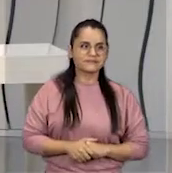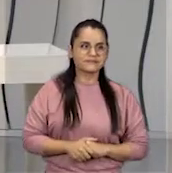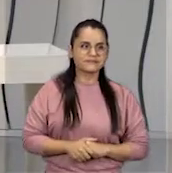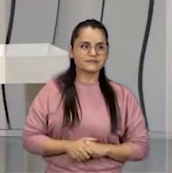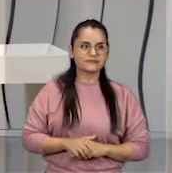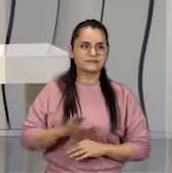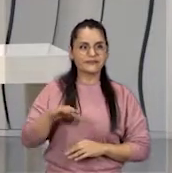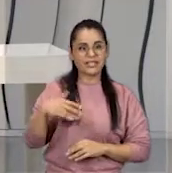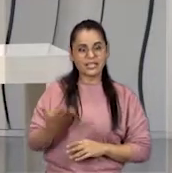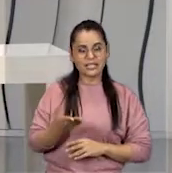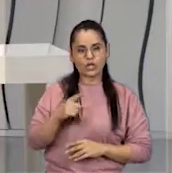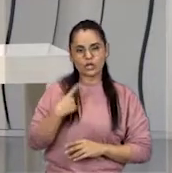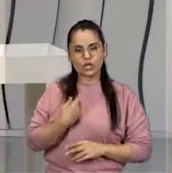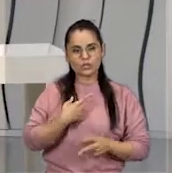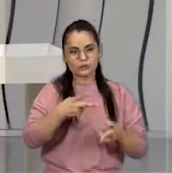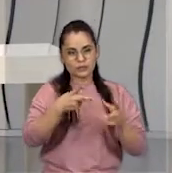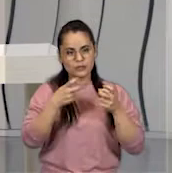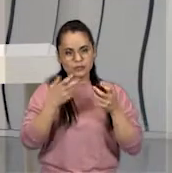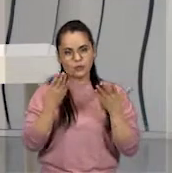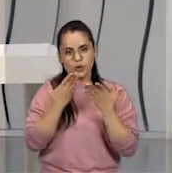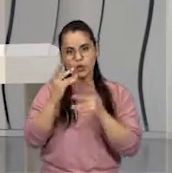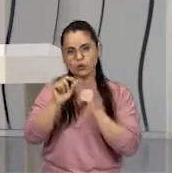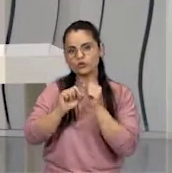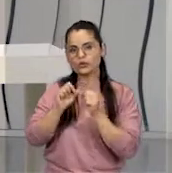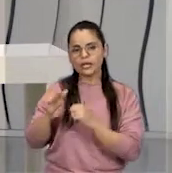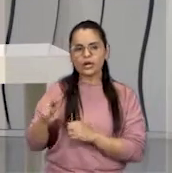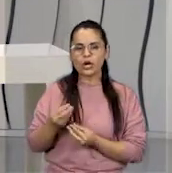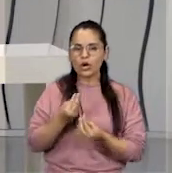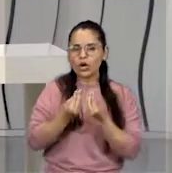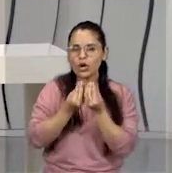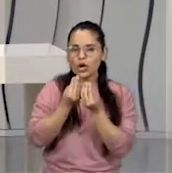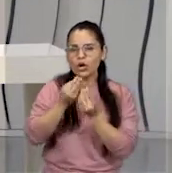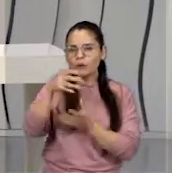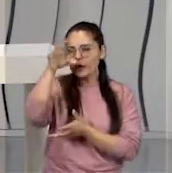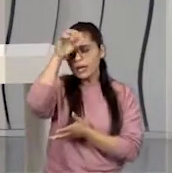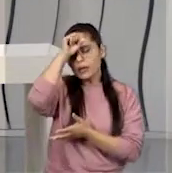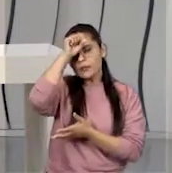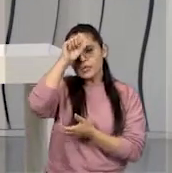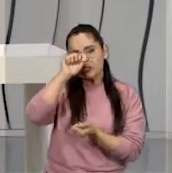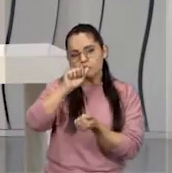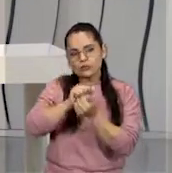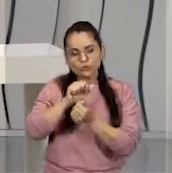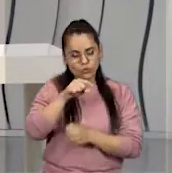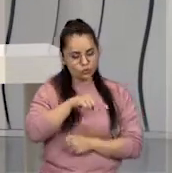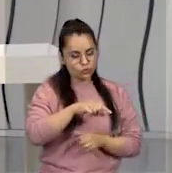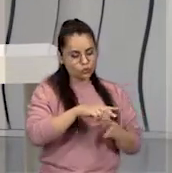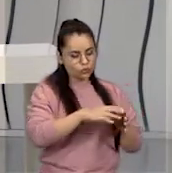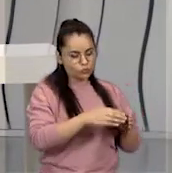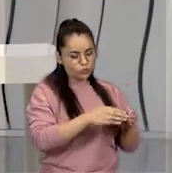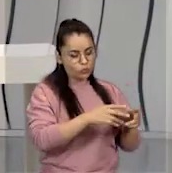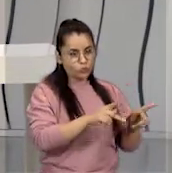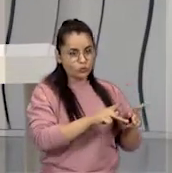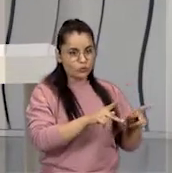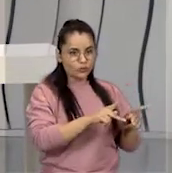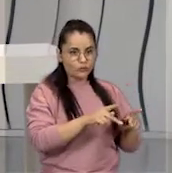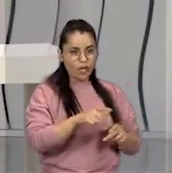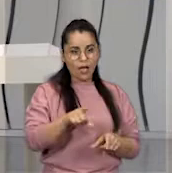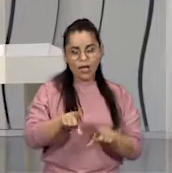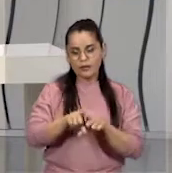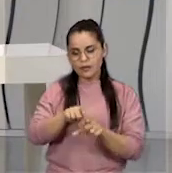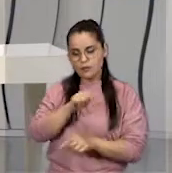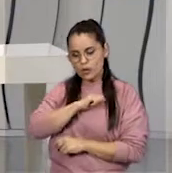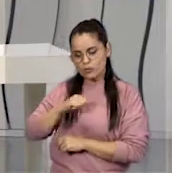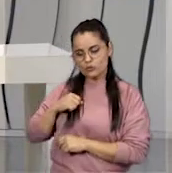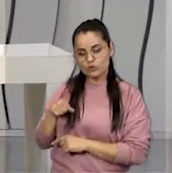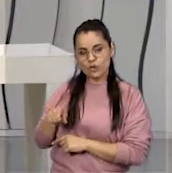Então, gente, nós percebemos aqui hoje quanto nós aprendemos sobre os sofistas e sobre Sócrates e quanto isso é importante para os